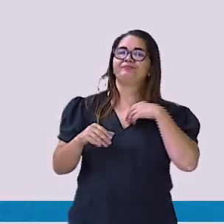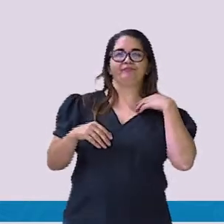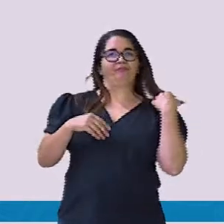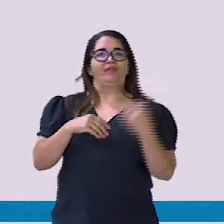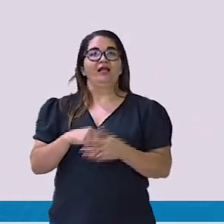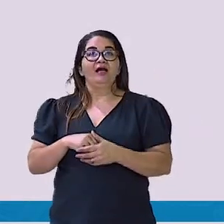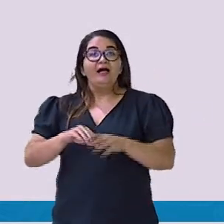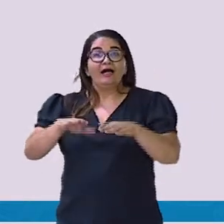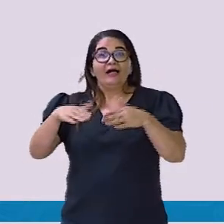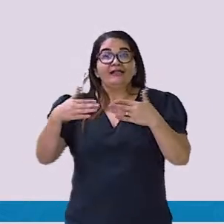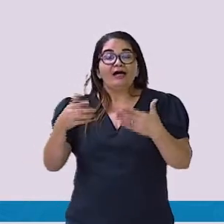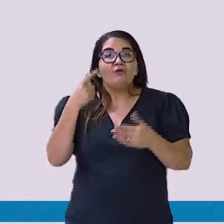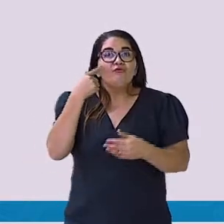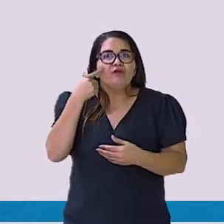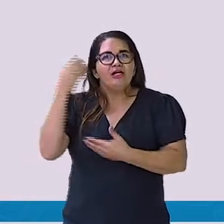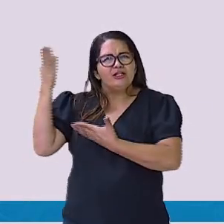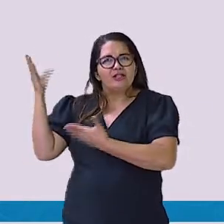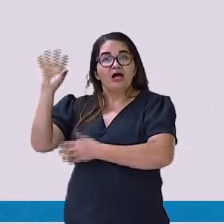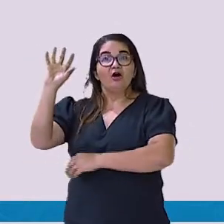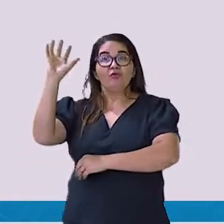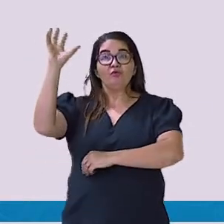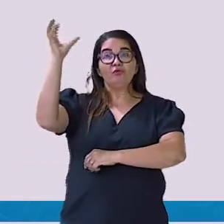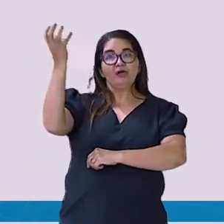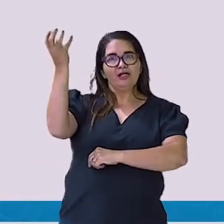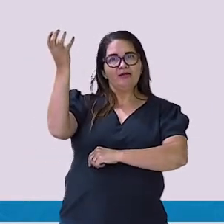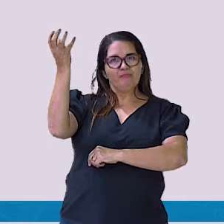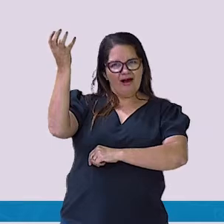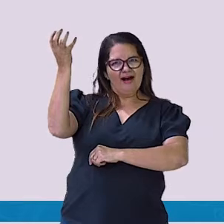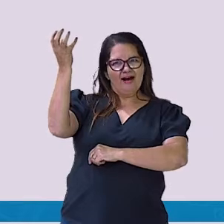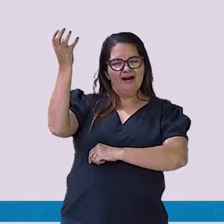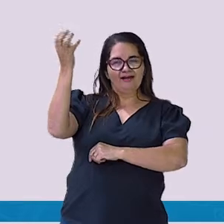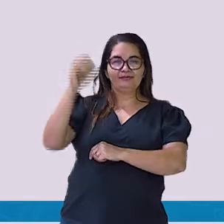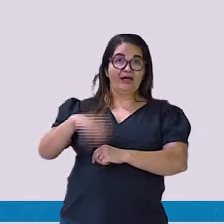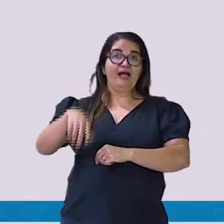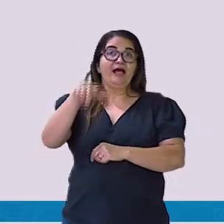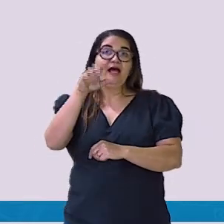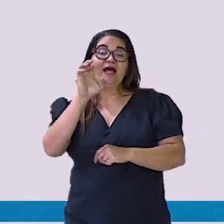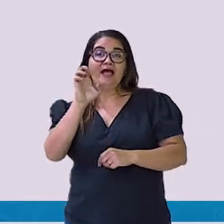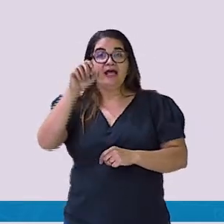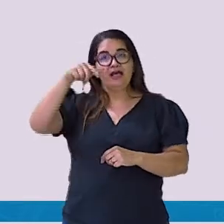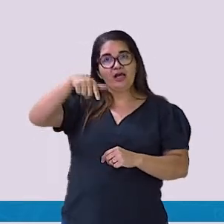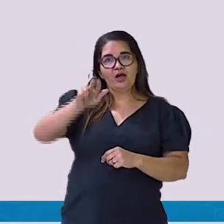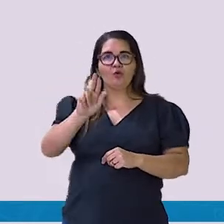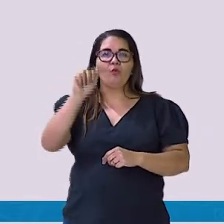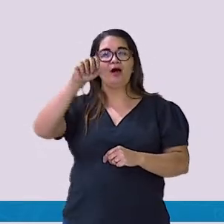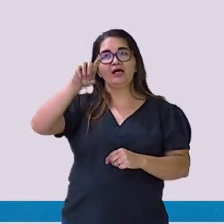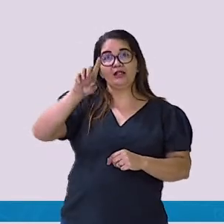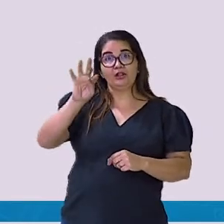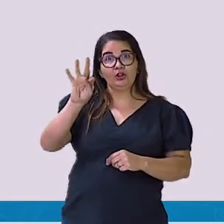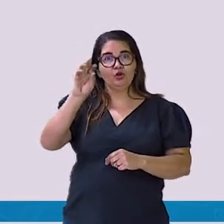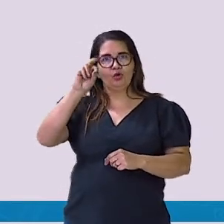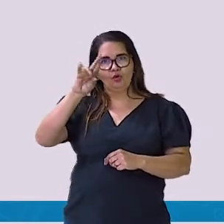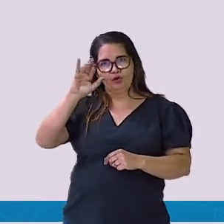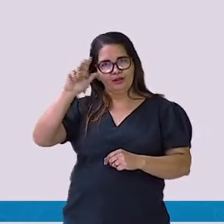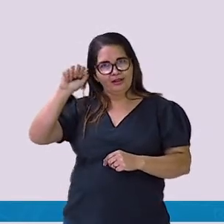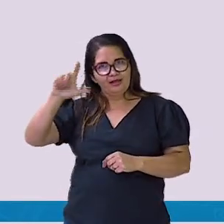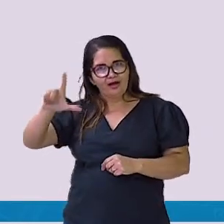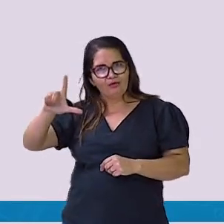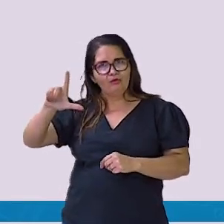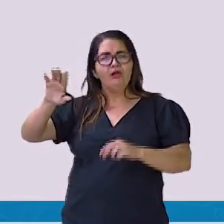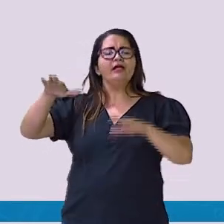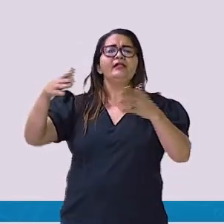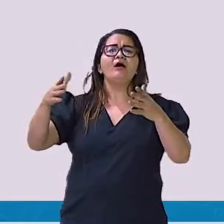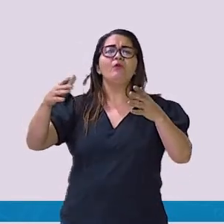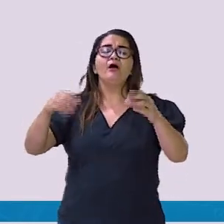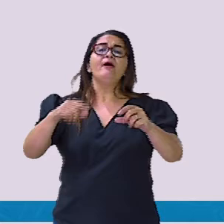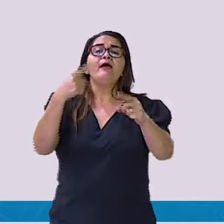Clima equatorial é o clima quente e úmido, característico das áreas próximas da linha do